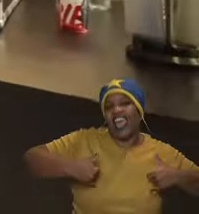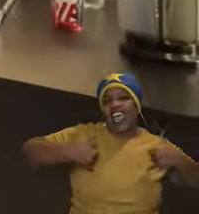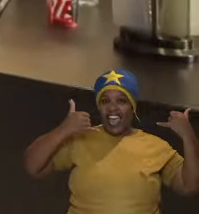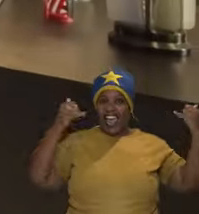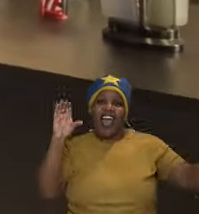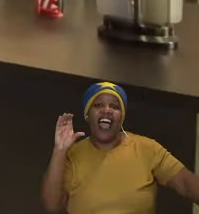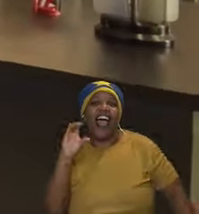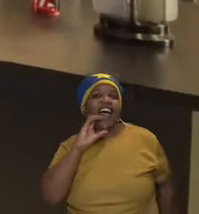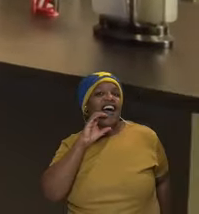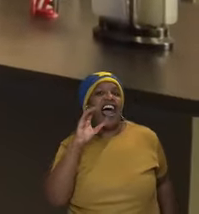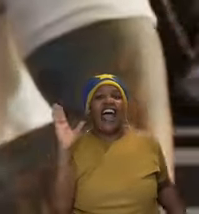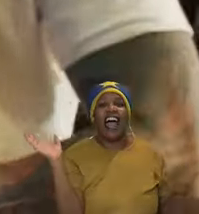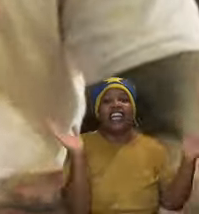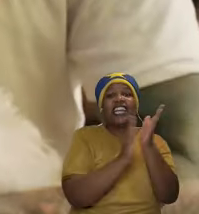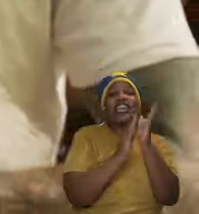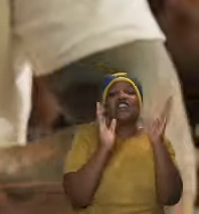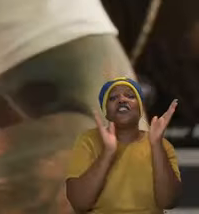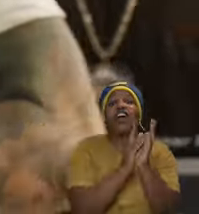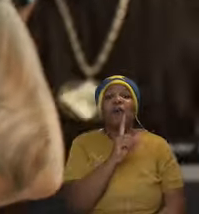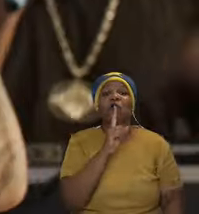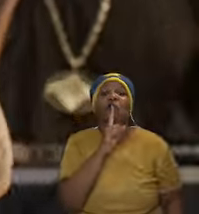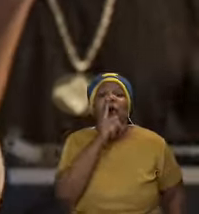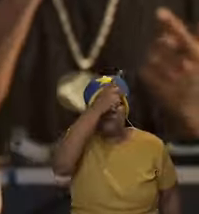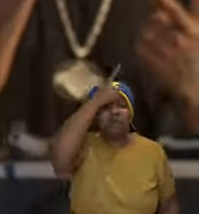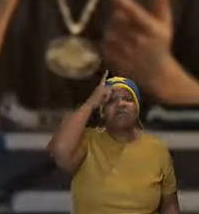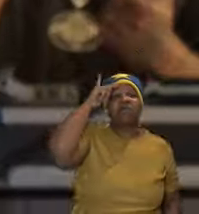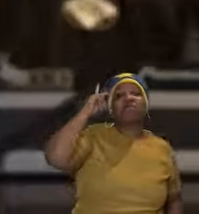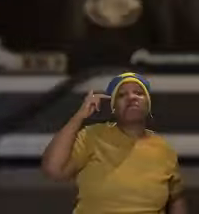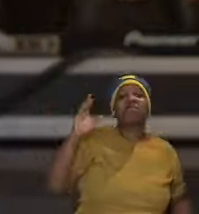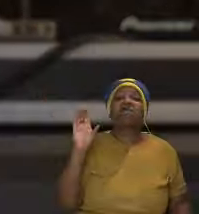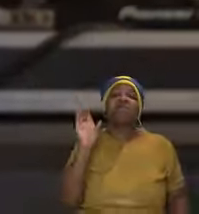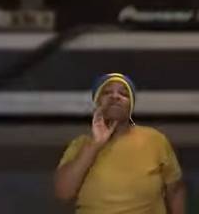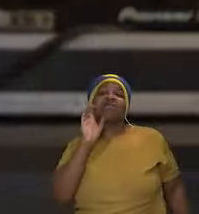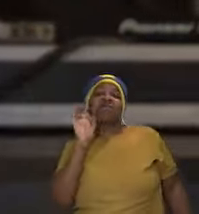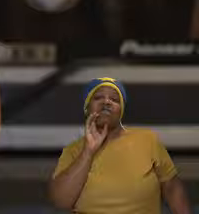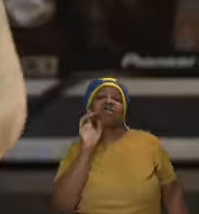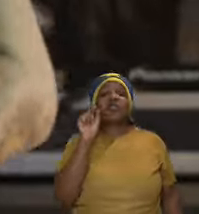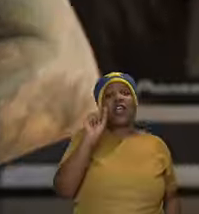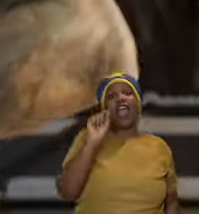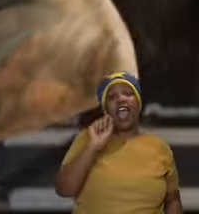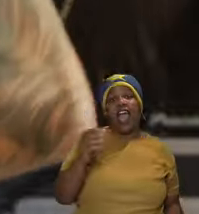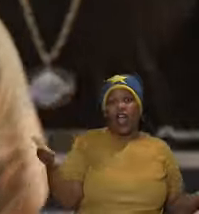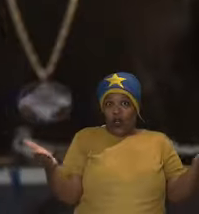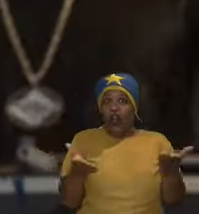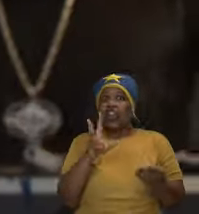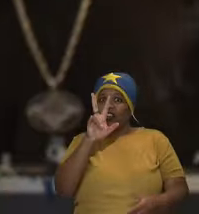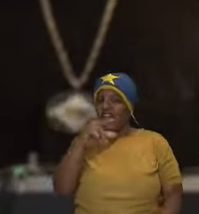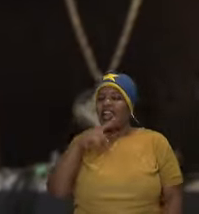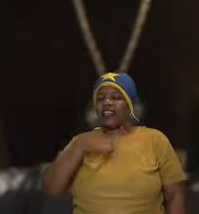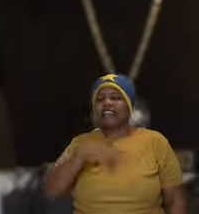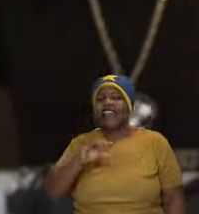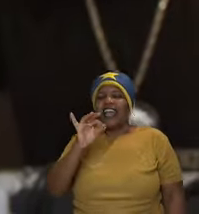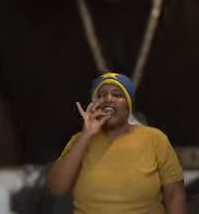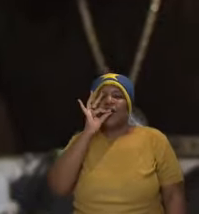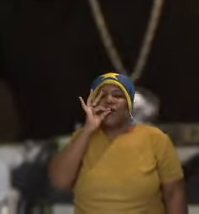Colômbia, aniversário do colombiano. Hoje vai ter festa na